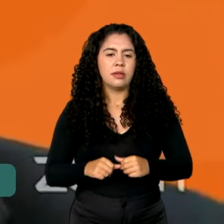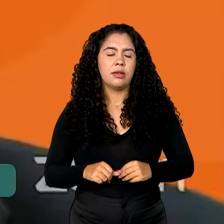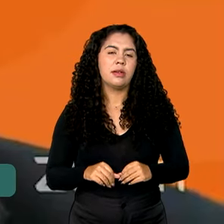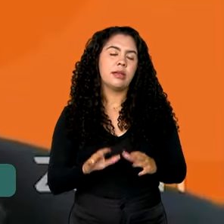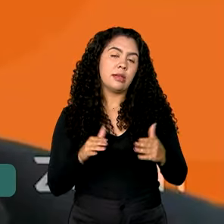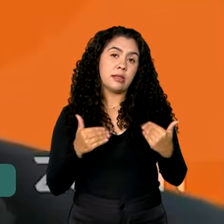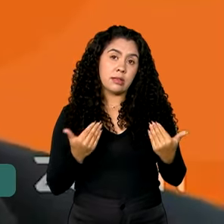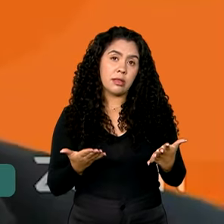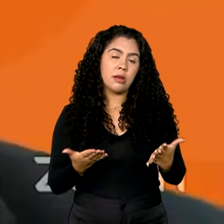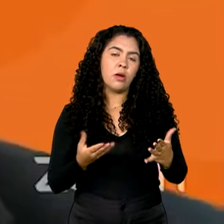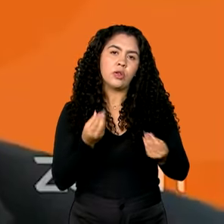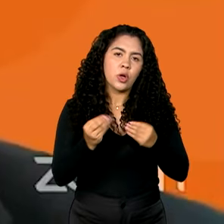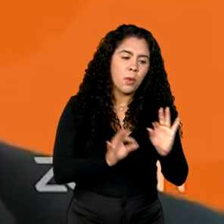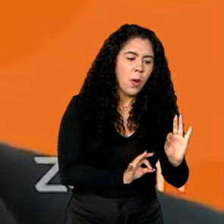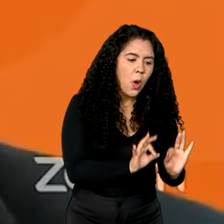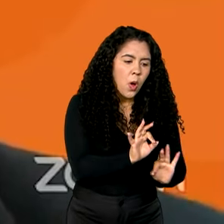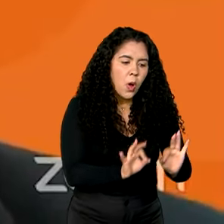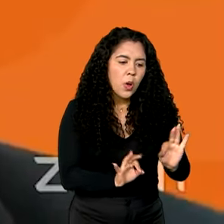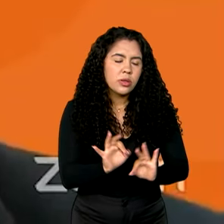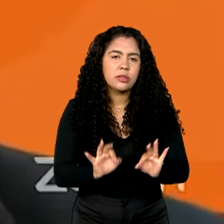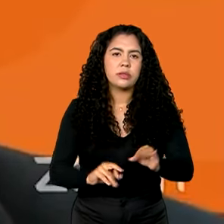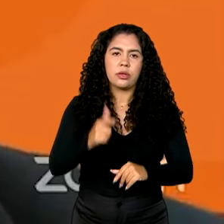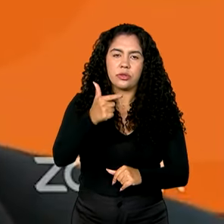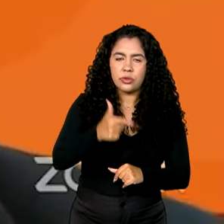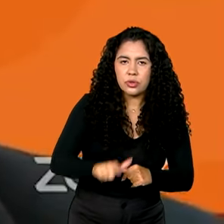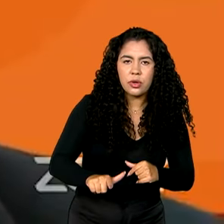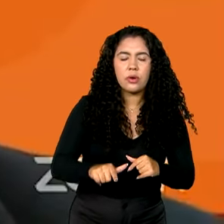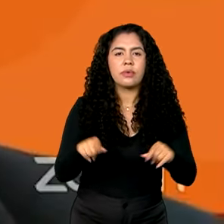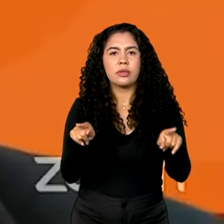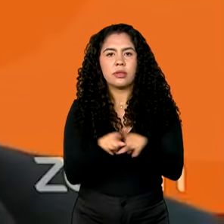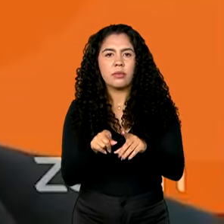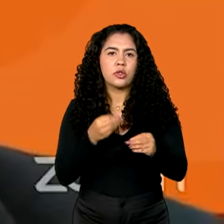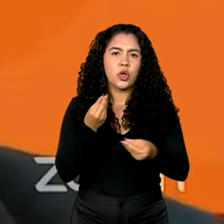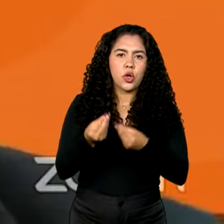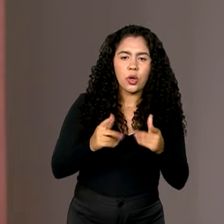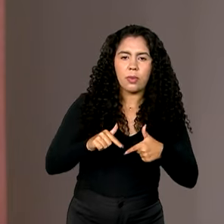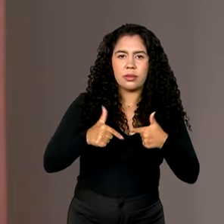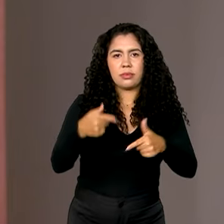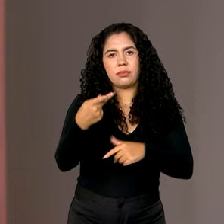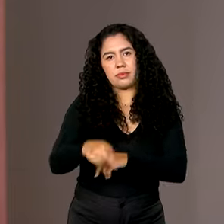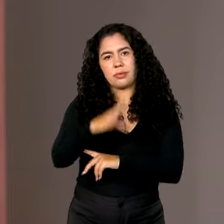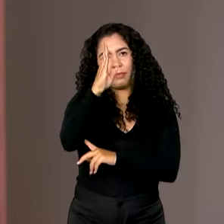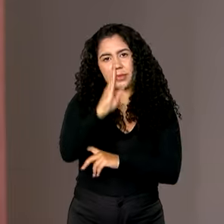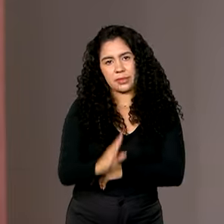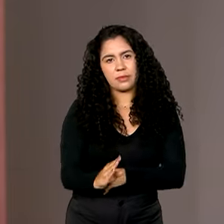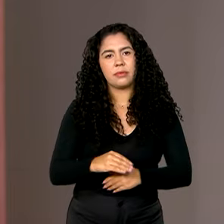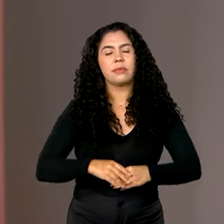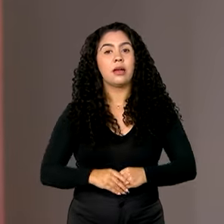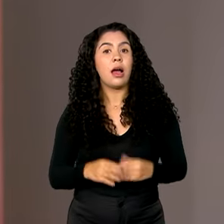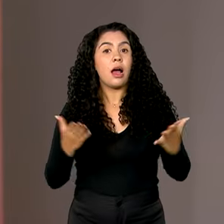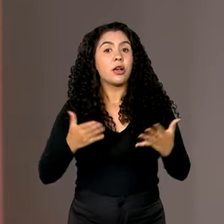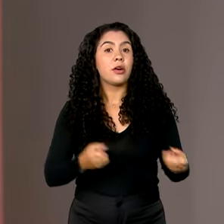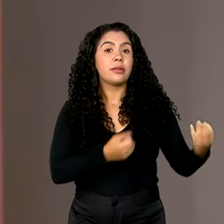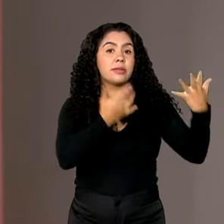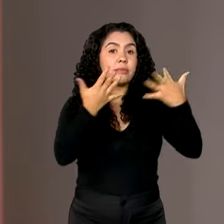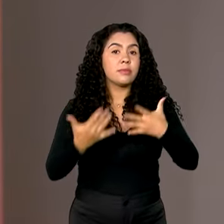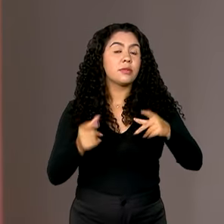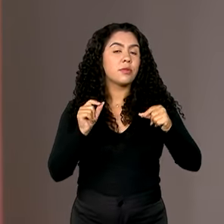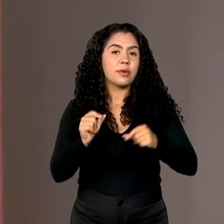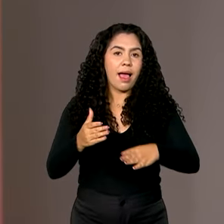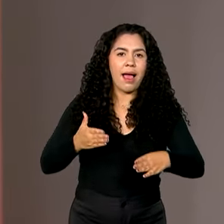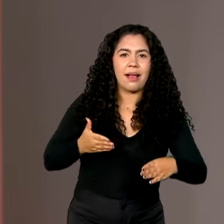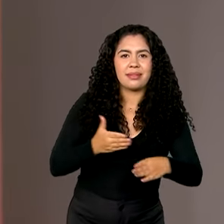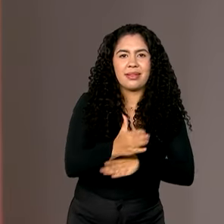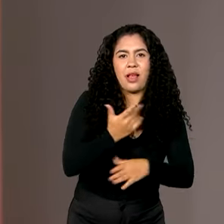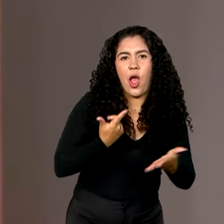A reorganização, né? O redimensionamento das nossas ações aqui no Brasil. Vamos falar de acesso à moradia.